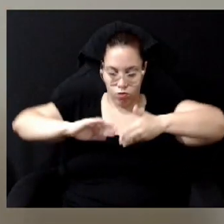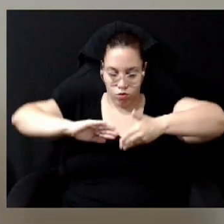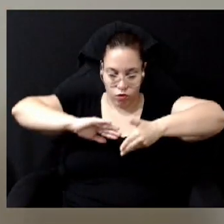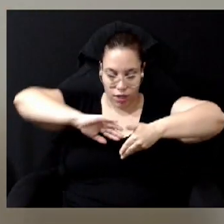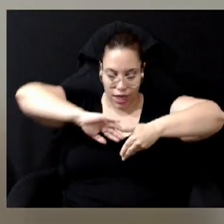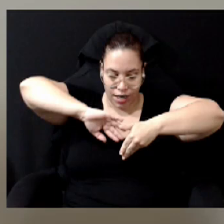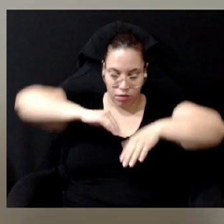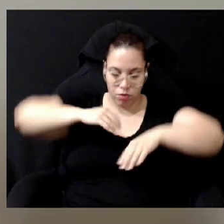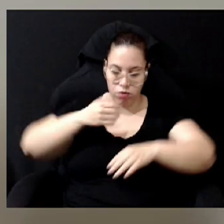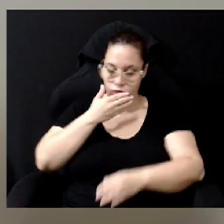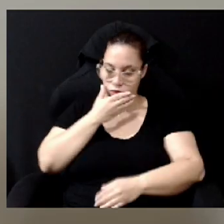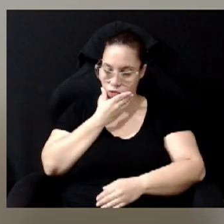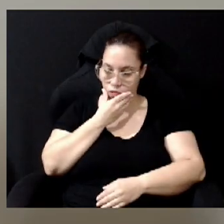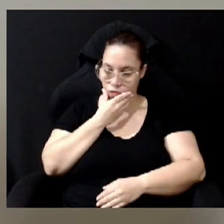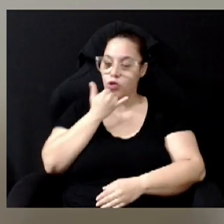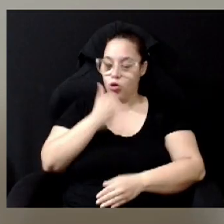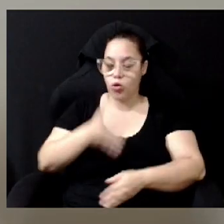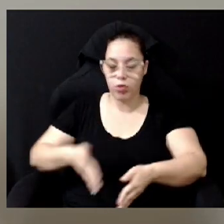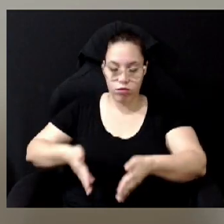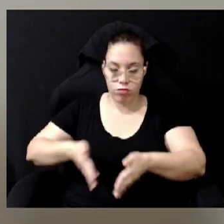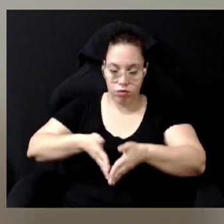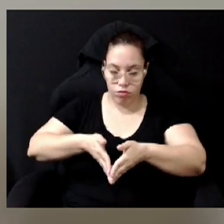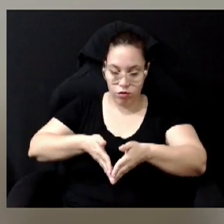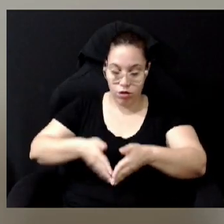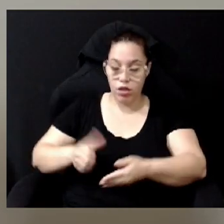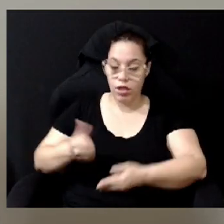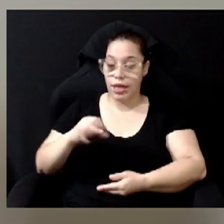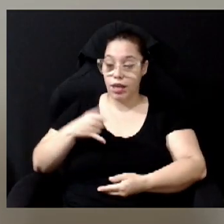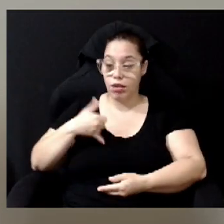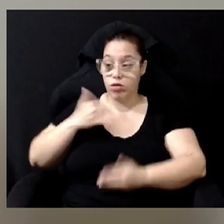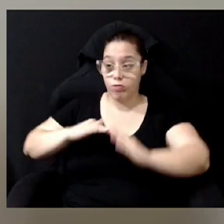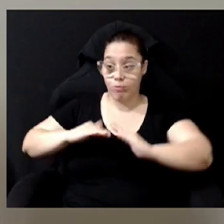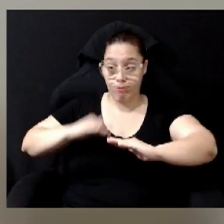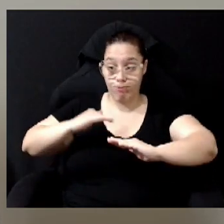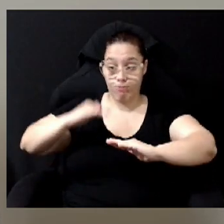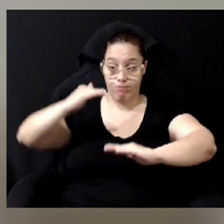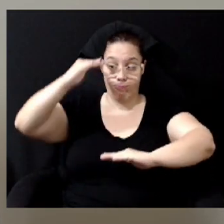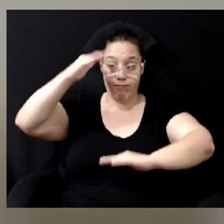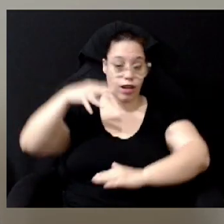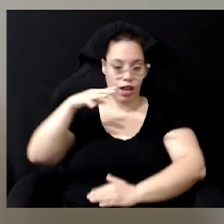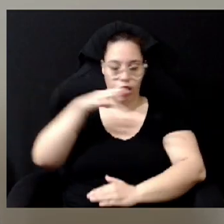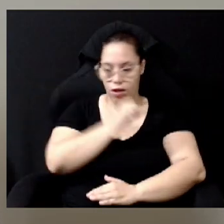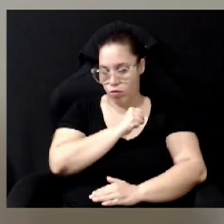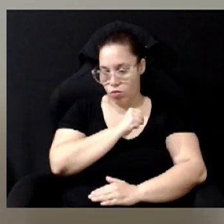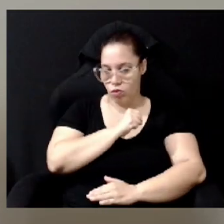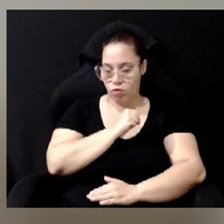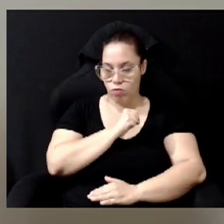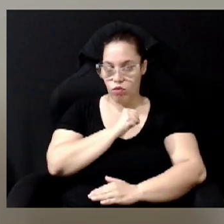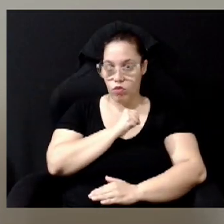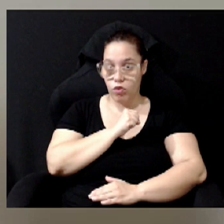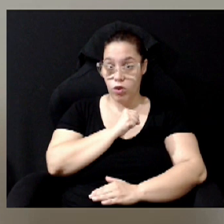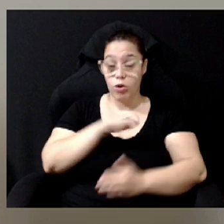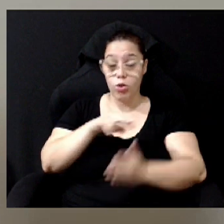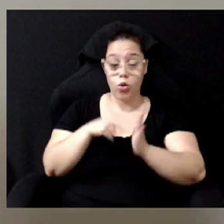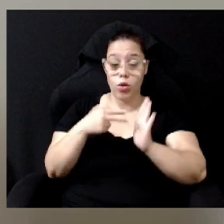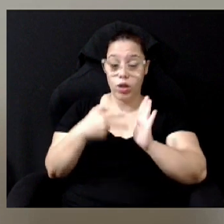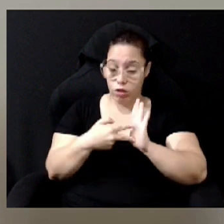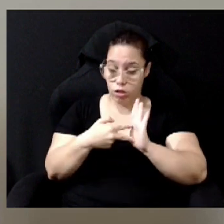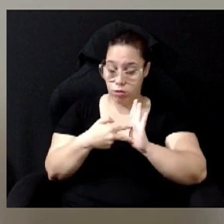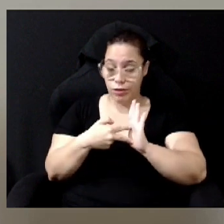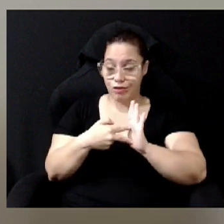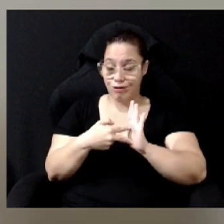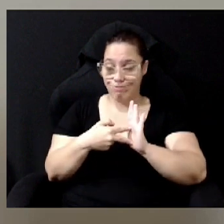de pacientes acima de 60 anos que vem crescendo rapidamente, consequentemente,